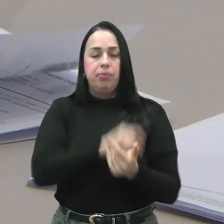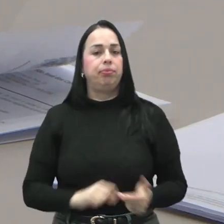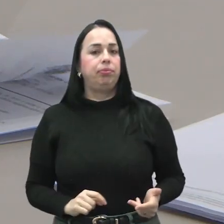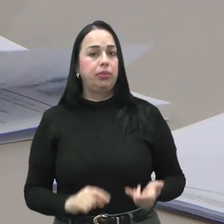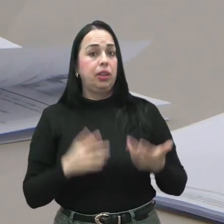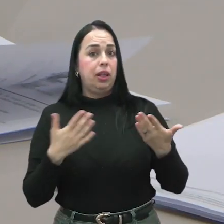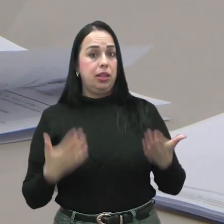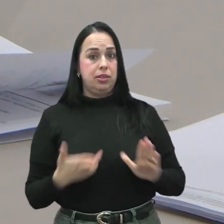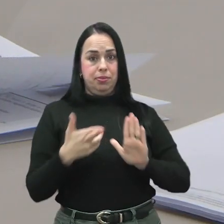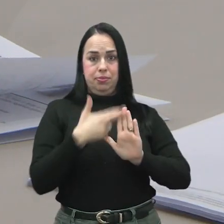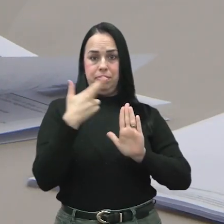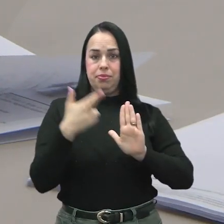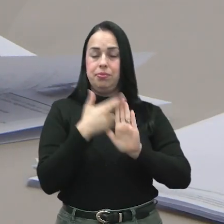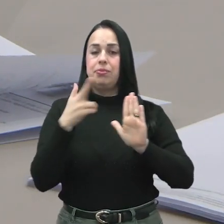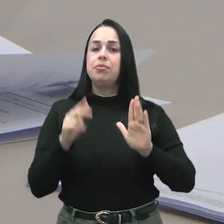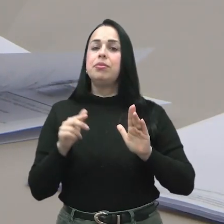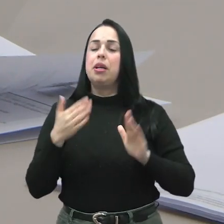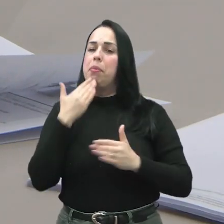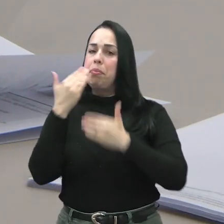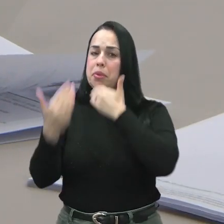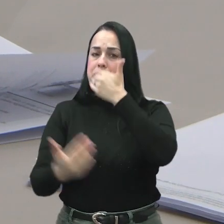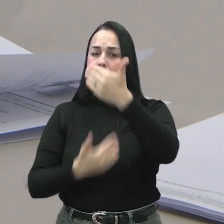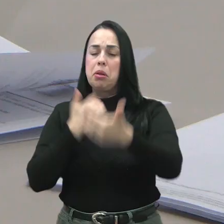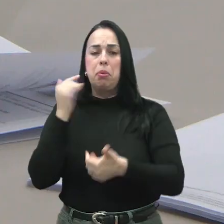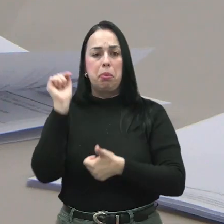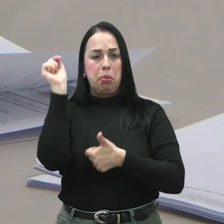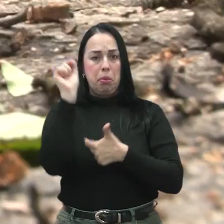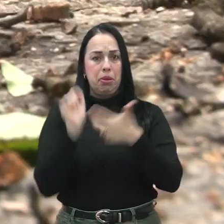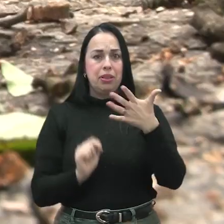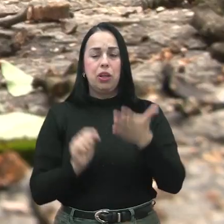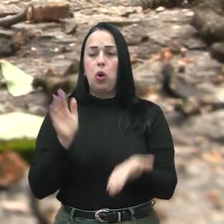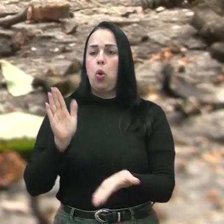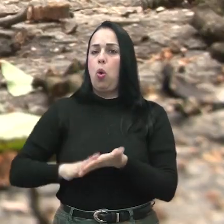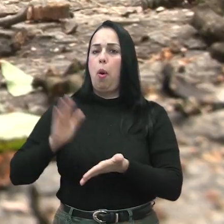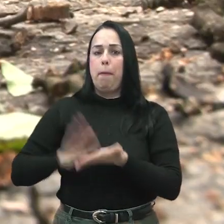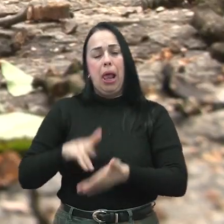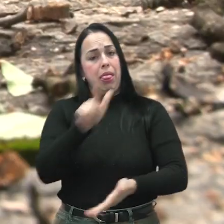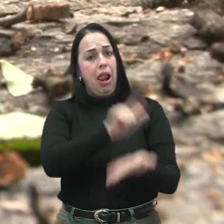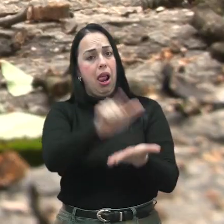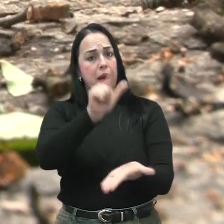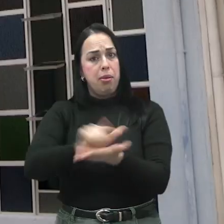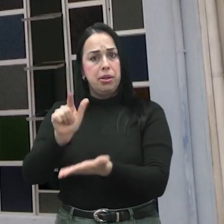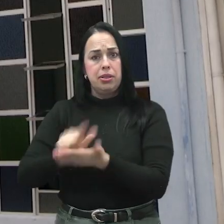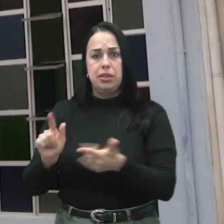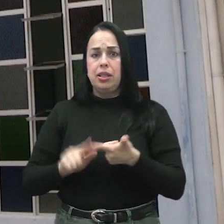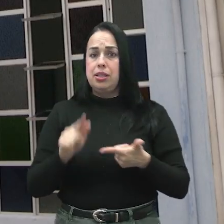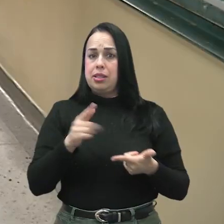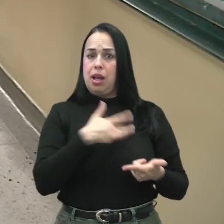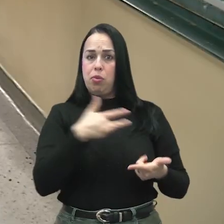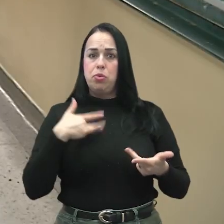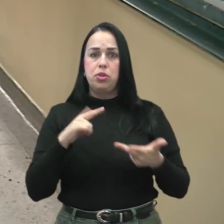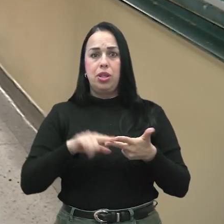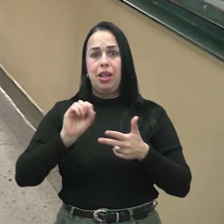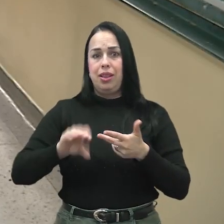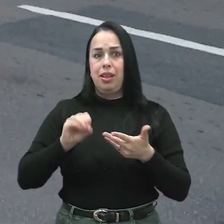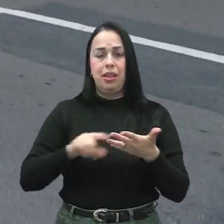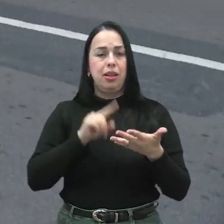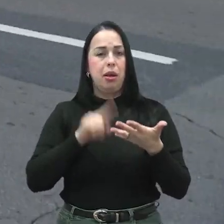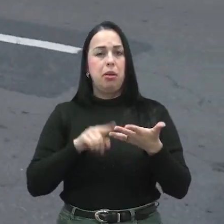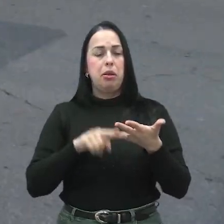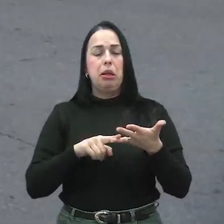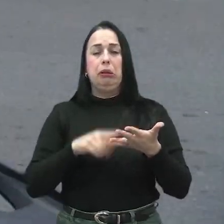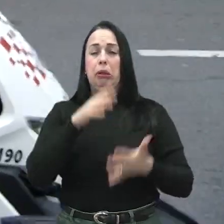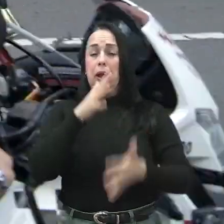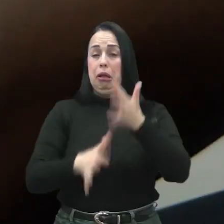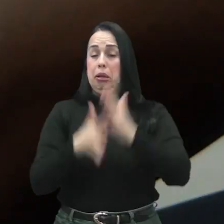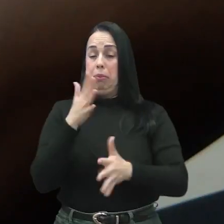aos requerimentos, as ações também eram diversas e contemplavam cobrança nas áreas da limpeza urbana, saúde, educação,